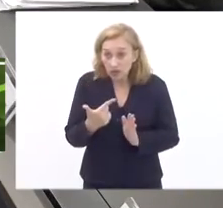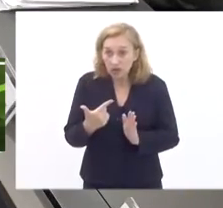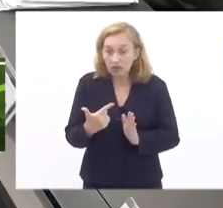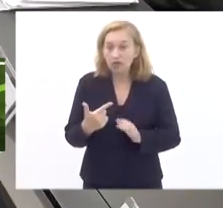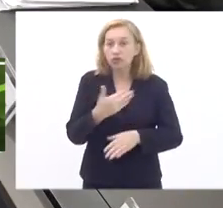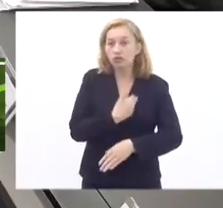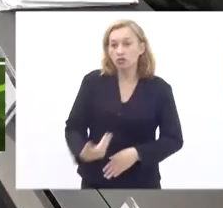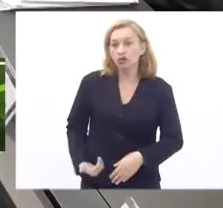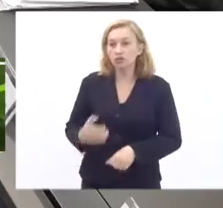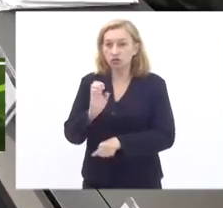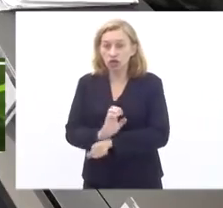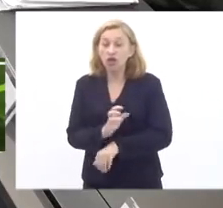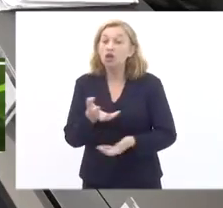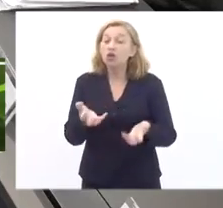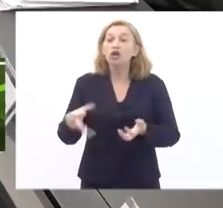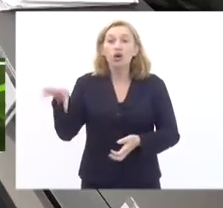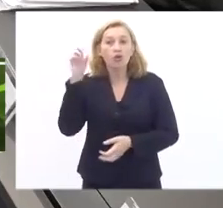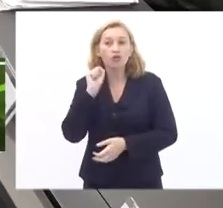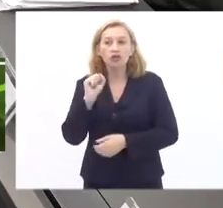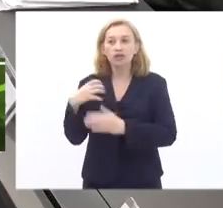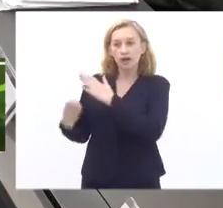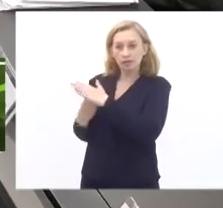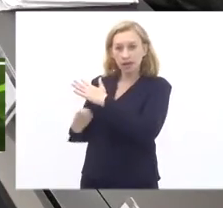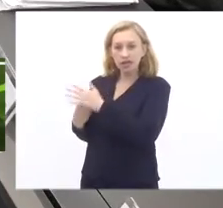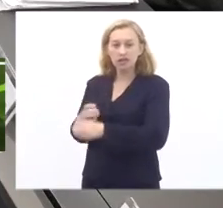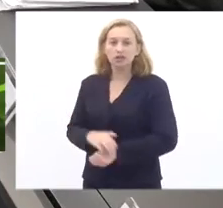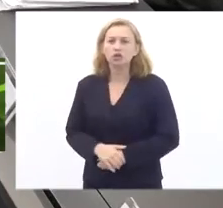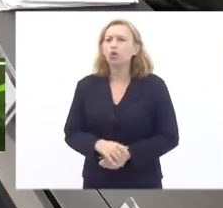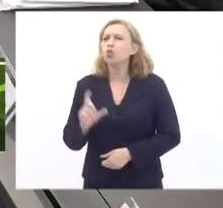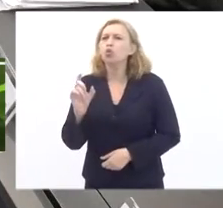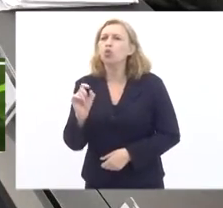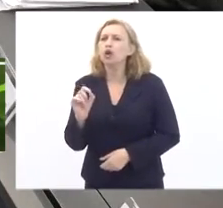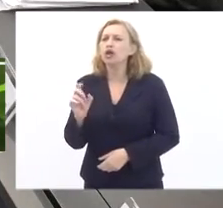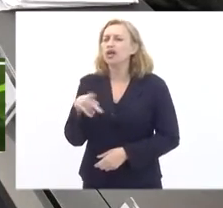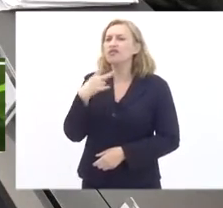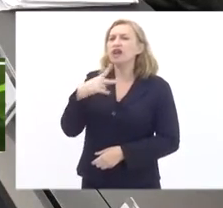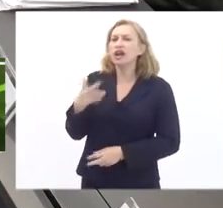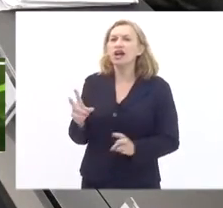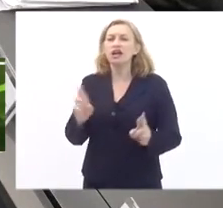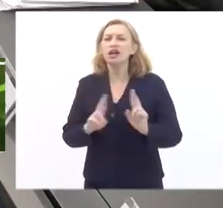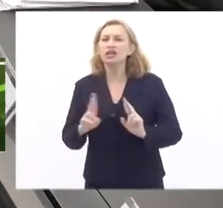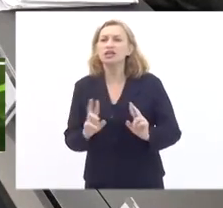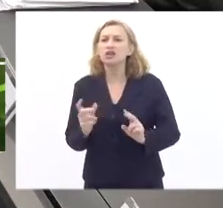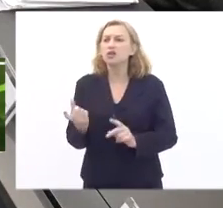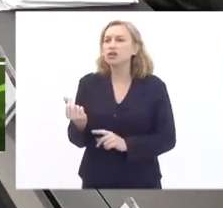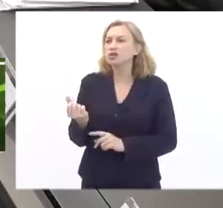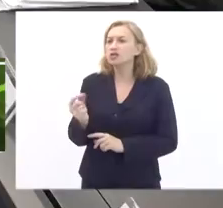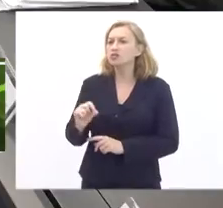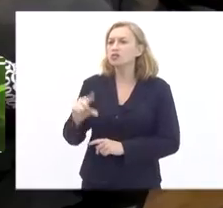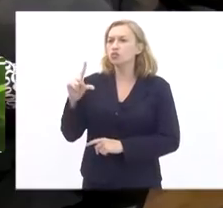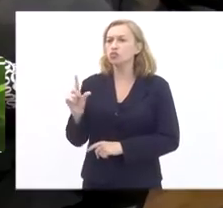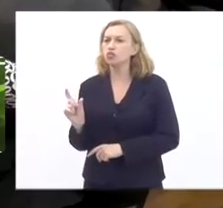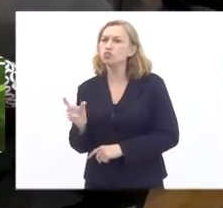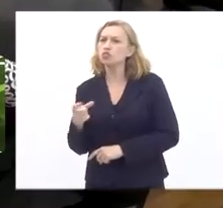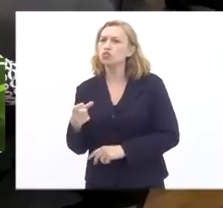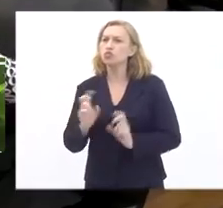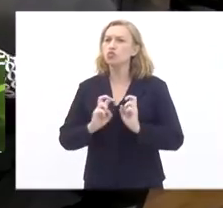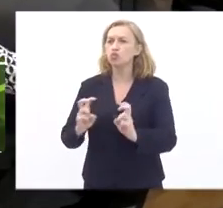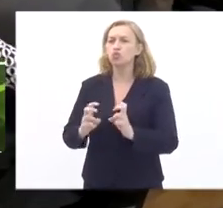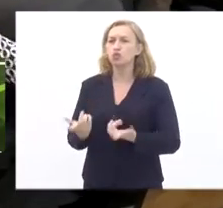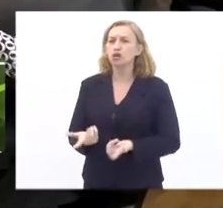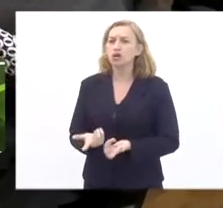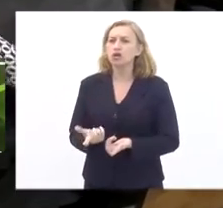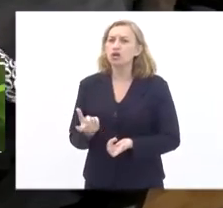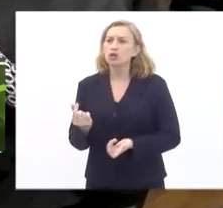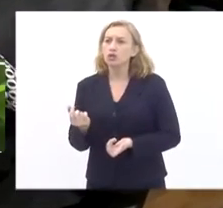governo do Estado. Eu queria ouvir da concessionária o que ela tem a dizer em relação a essa questão, se aumenta essa tarifa. Né? Porque aumenta a